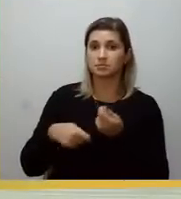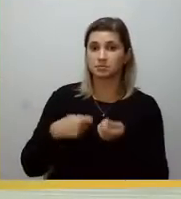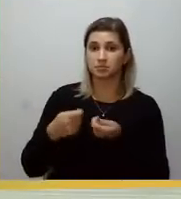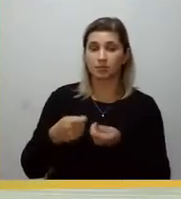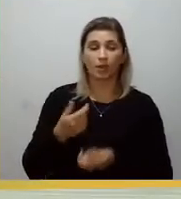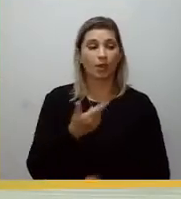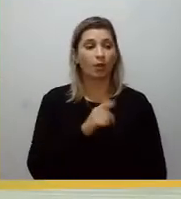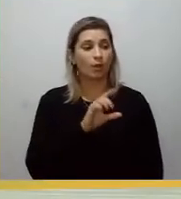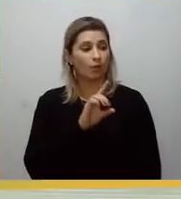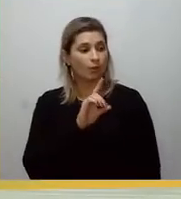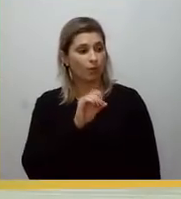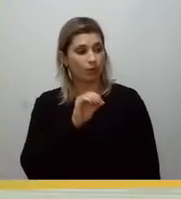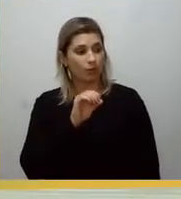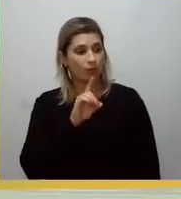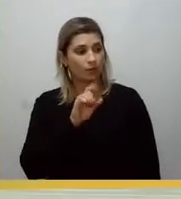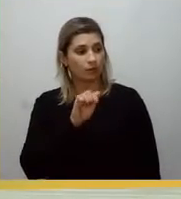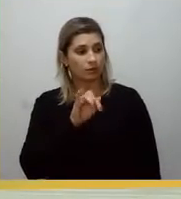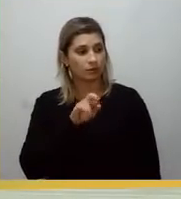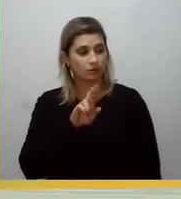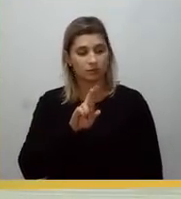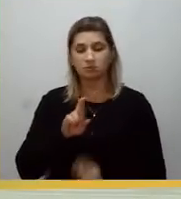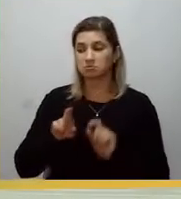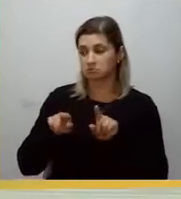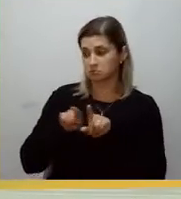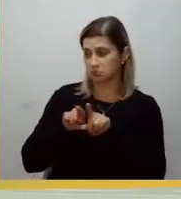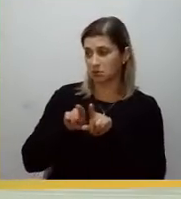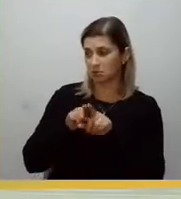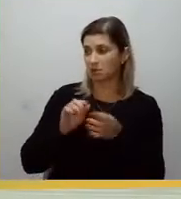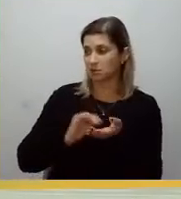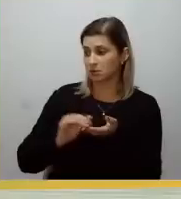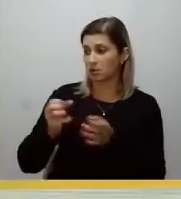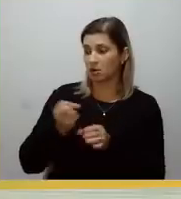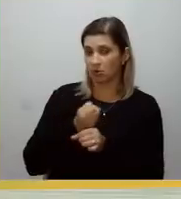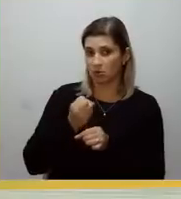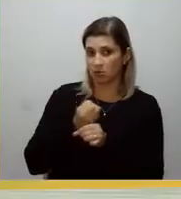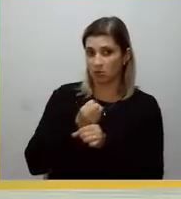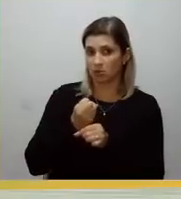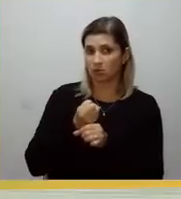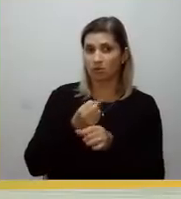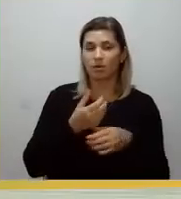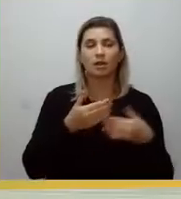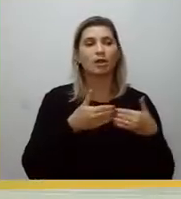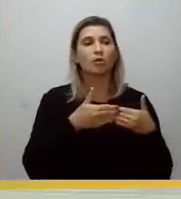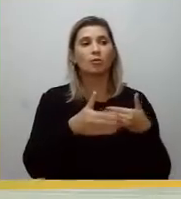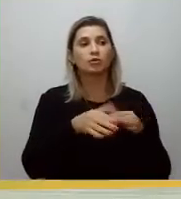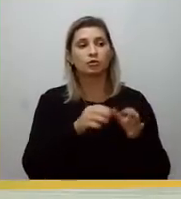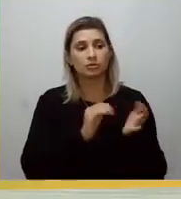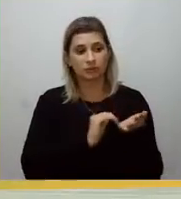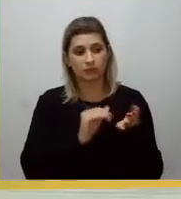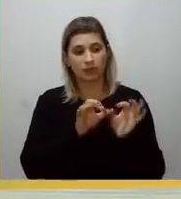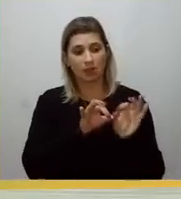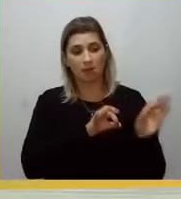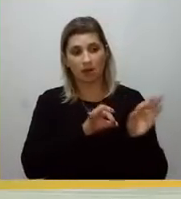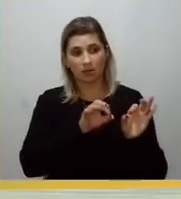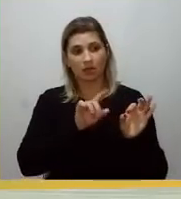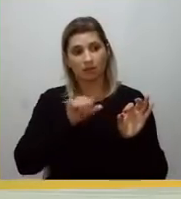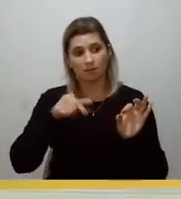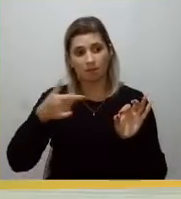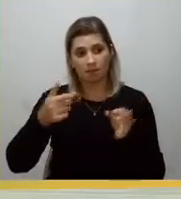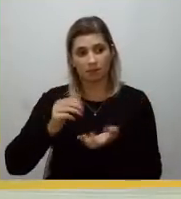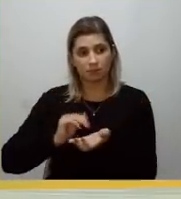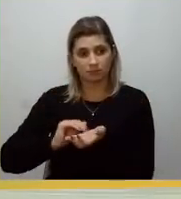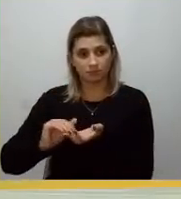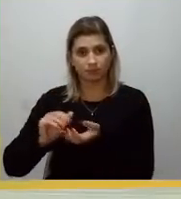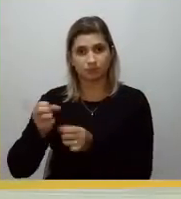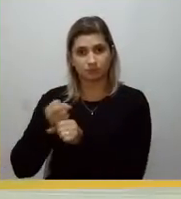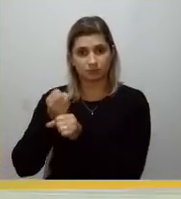José Manriche? Foi também. Secretário de Obras e Serviços Públicos? Não, ele começou secretário de Planejamento. É, depois ele foi secretário de Obras. No finalzinho. Ele